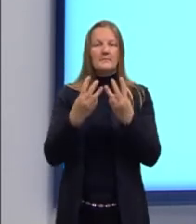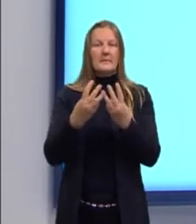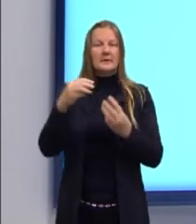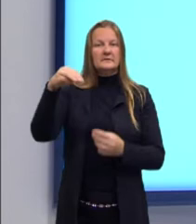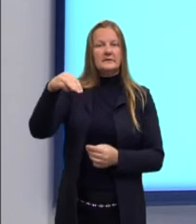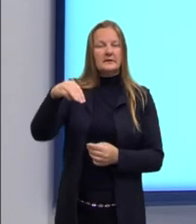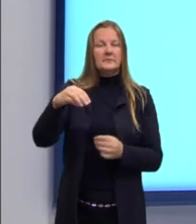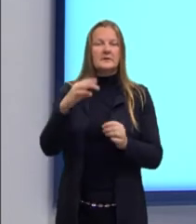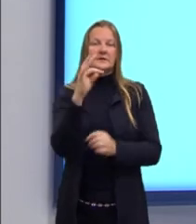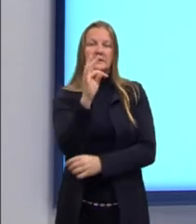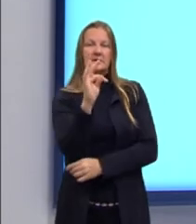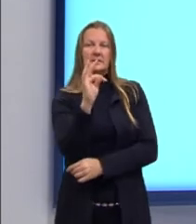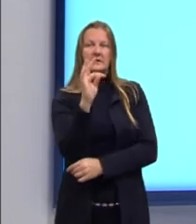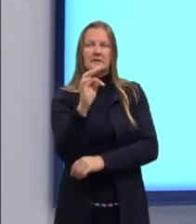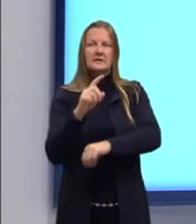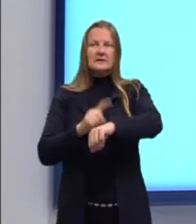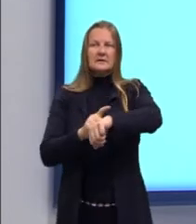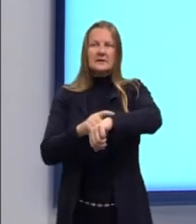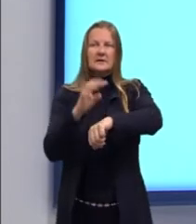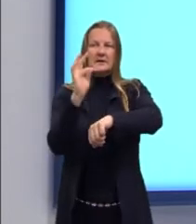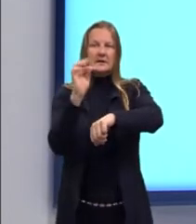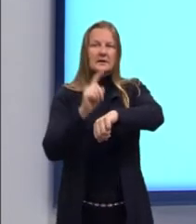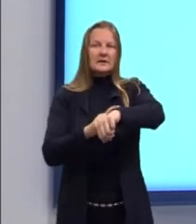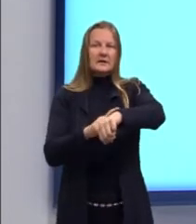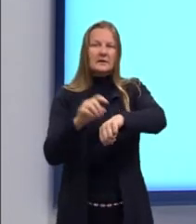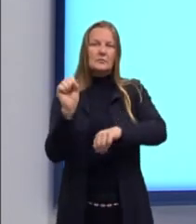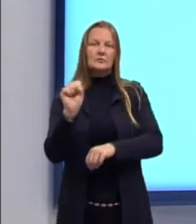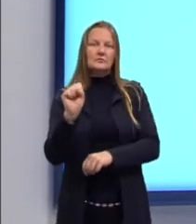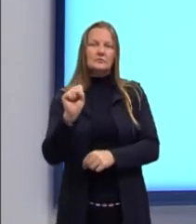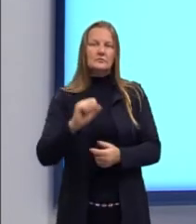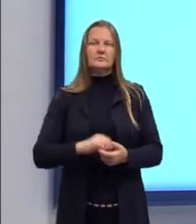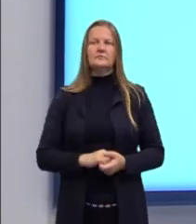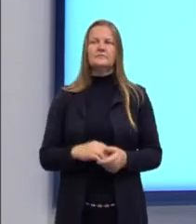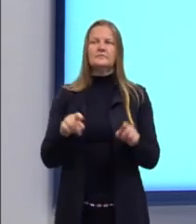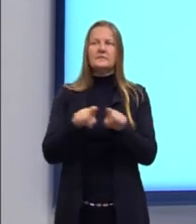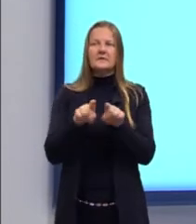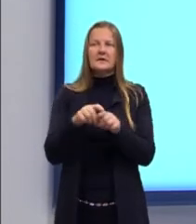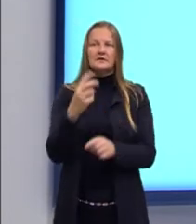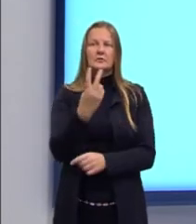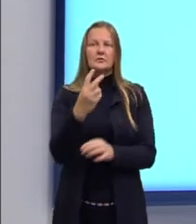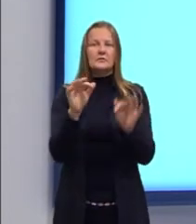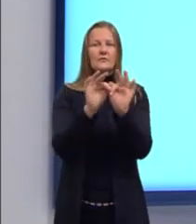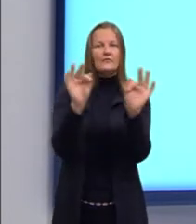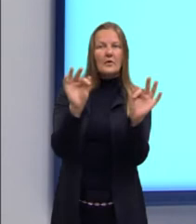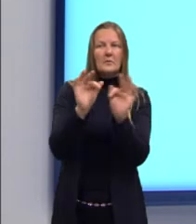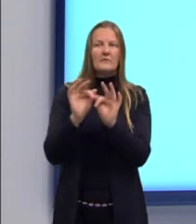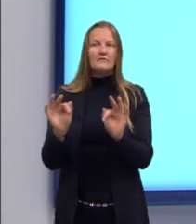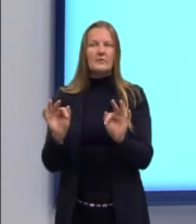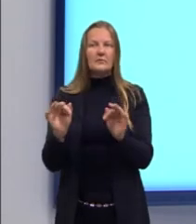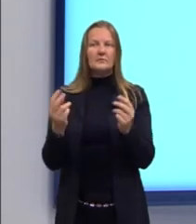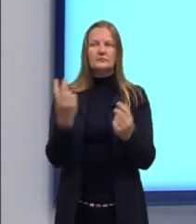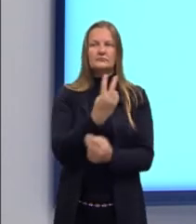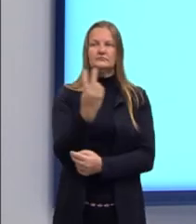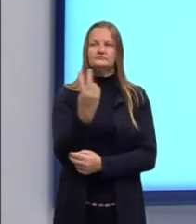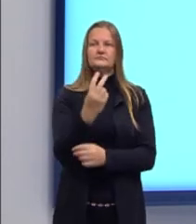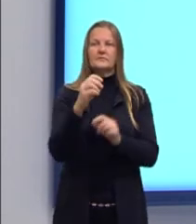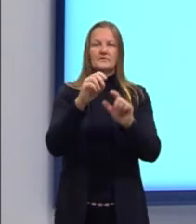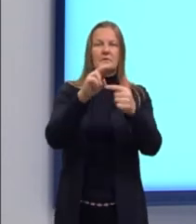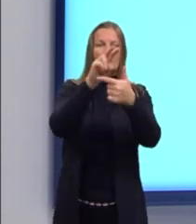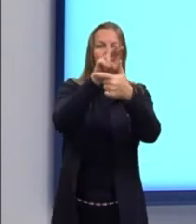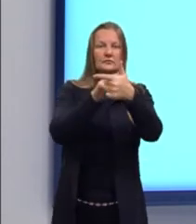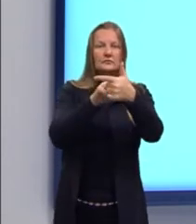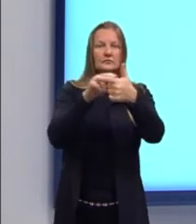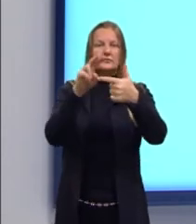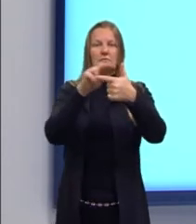o t ele seria o t minúsculo em segundo nós temos as duas fórmulas né uma com seno a outra